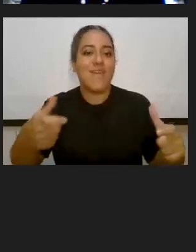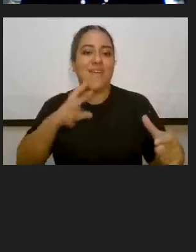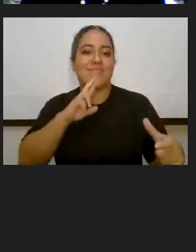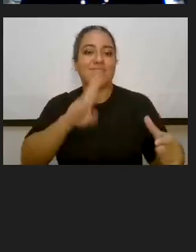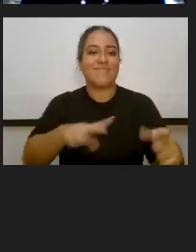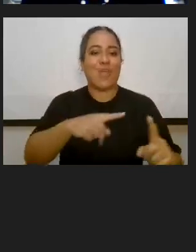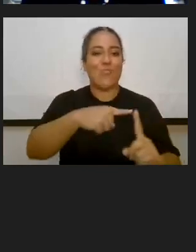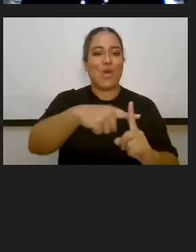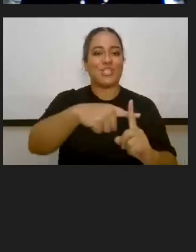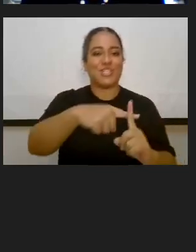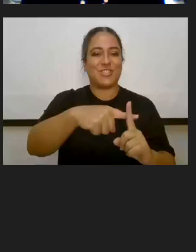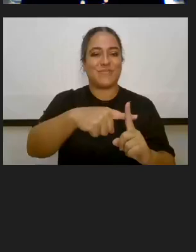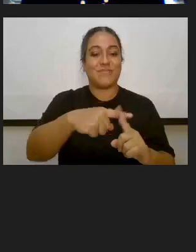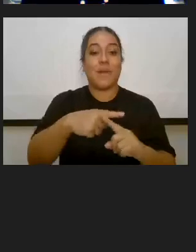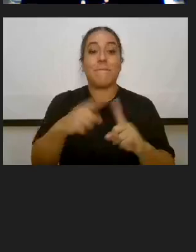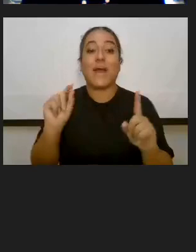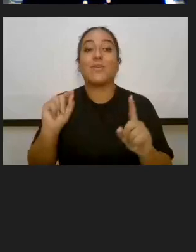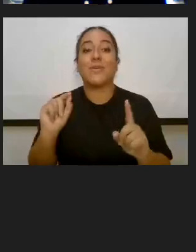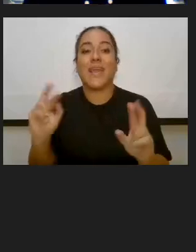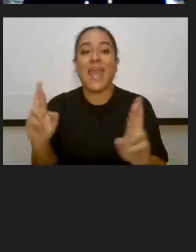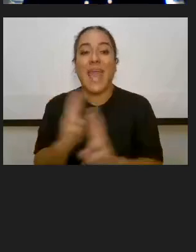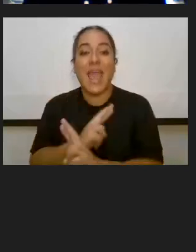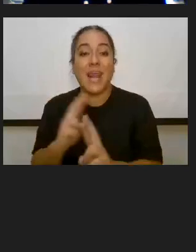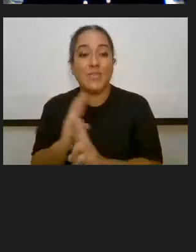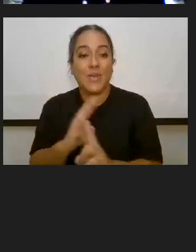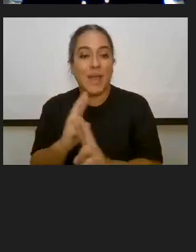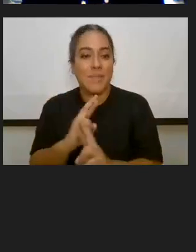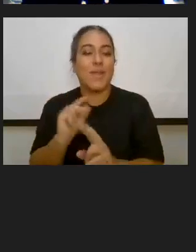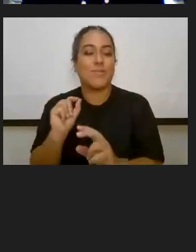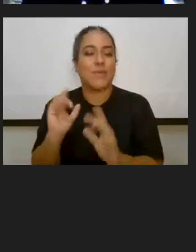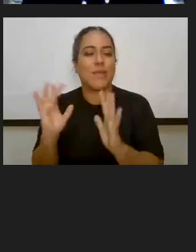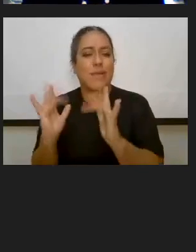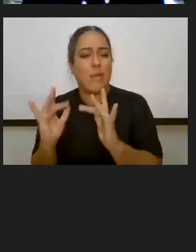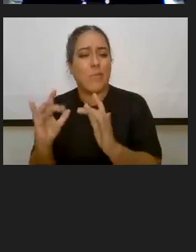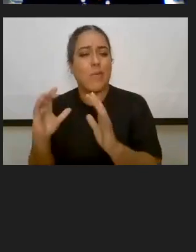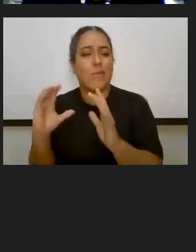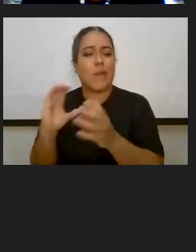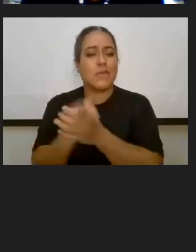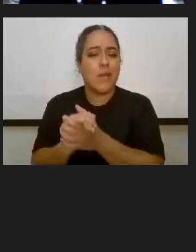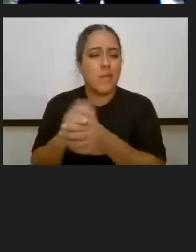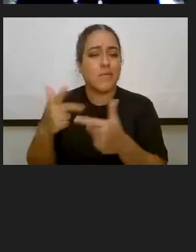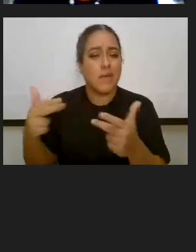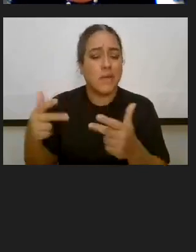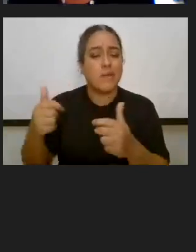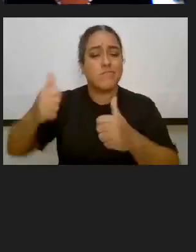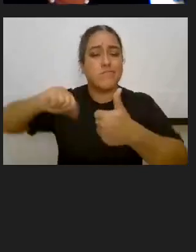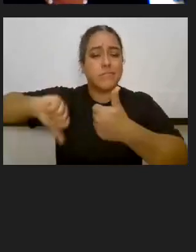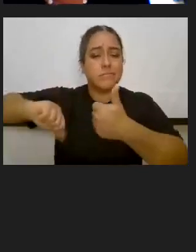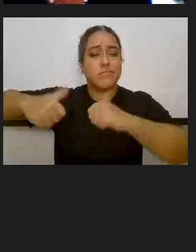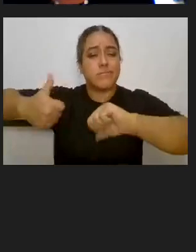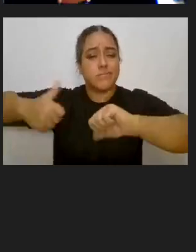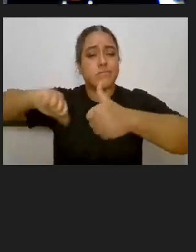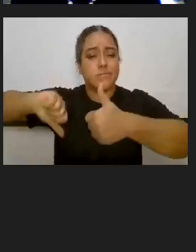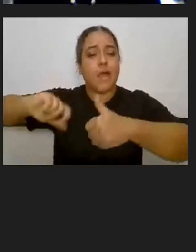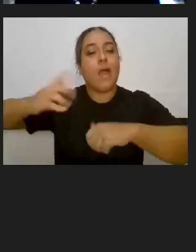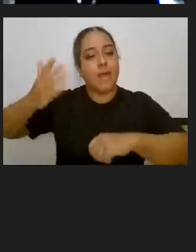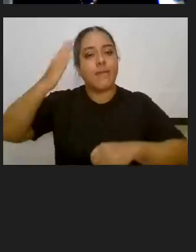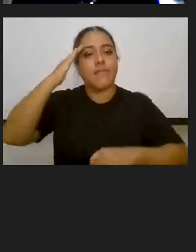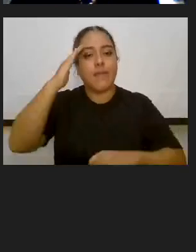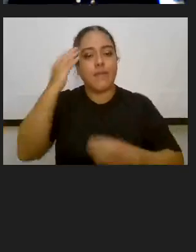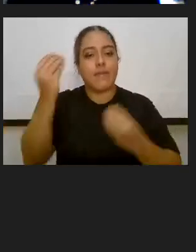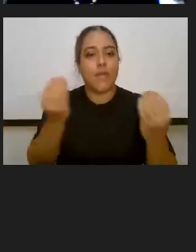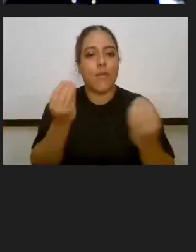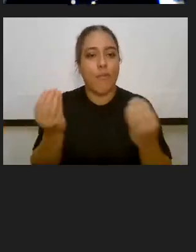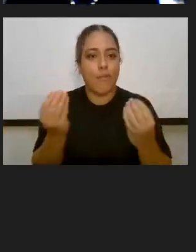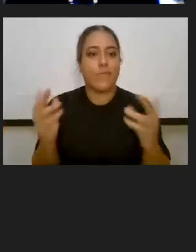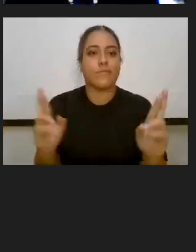vida amorosa é, ao mesmo tempo, positivamente e negativamente avaliada, que dá para entender um pouco, porque essa